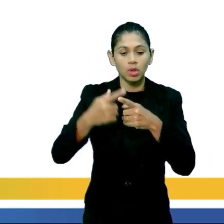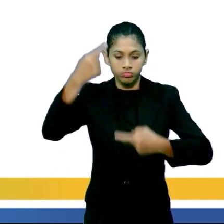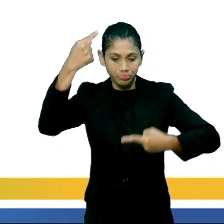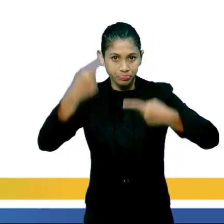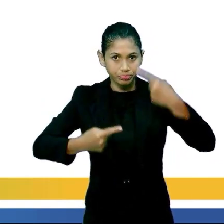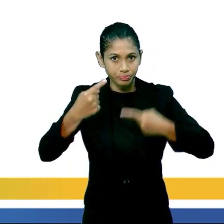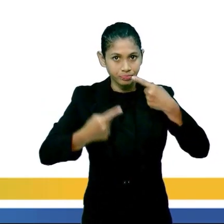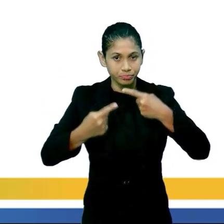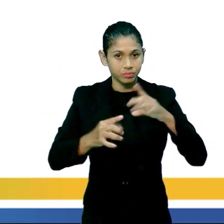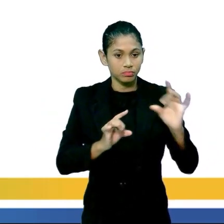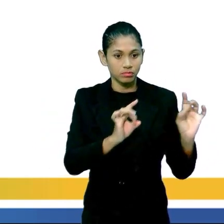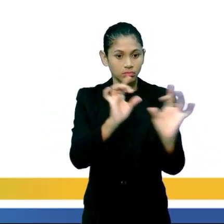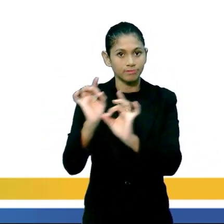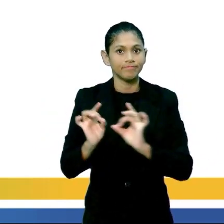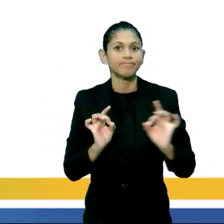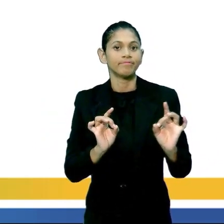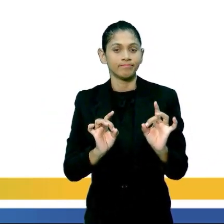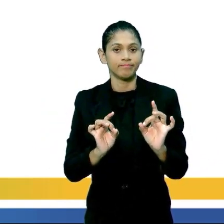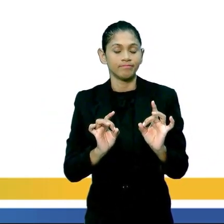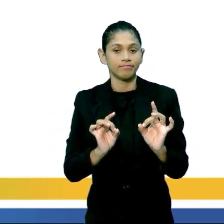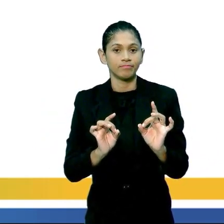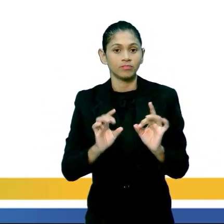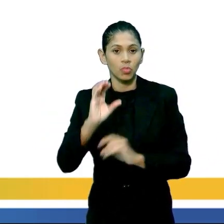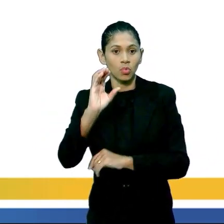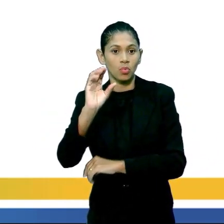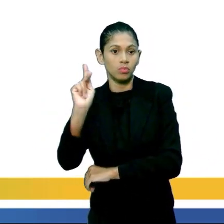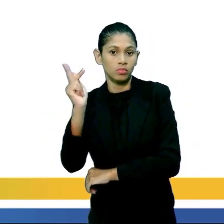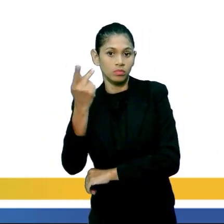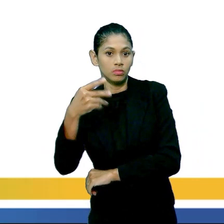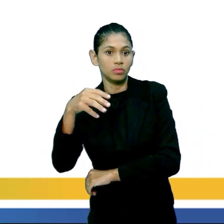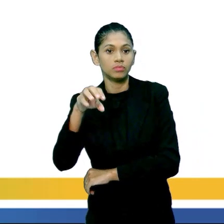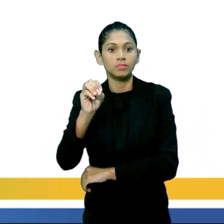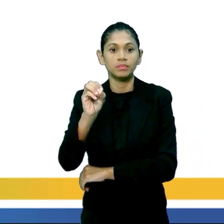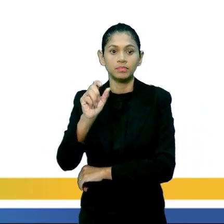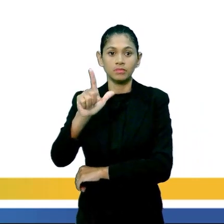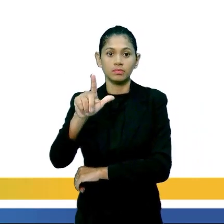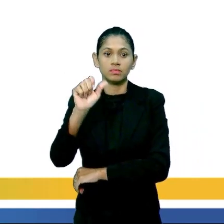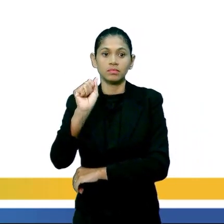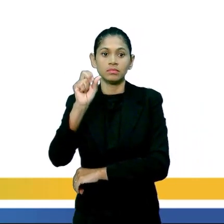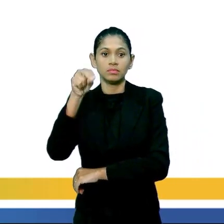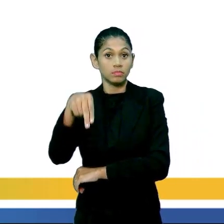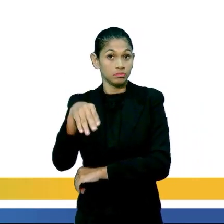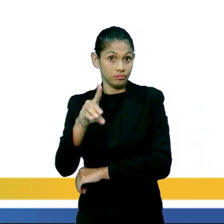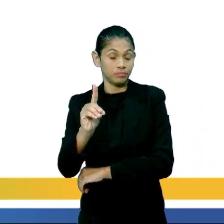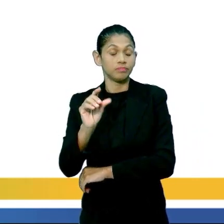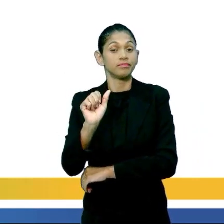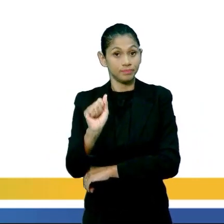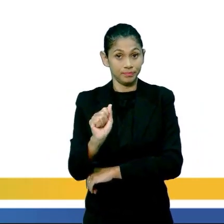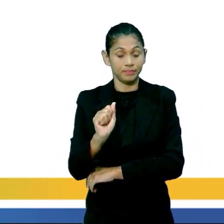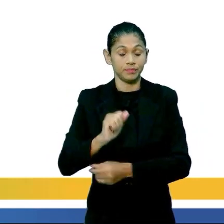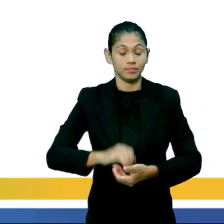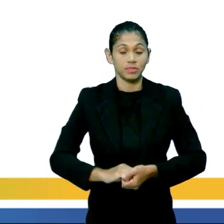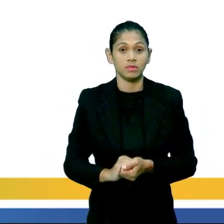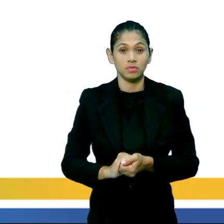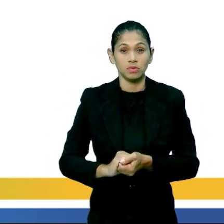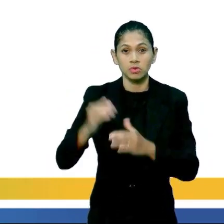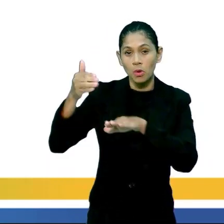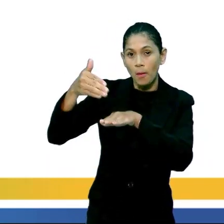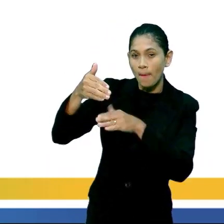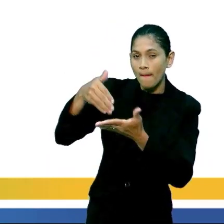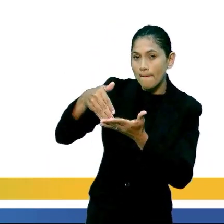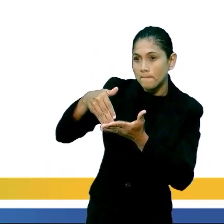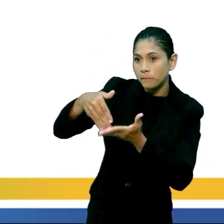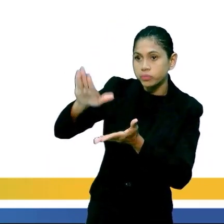com os holandeses. Na segunda metade do século XVII, os holandeses eles vão ser expulsos